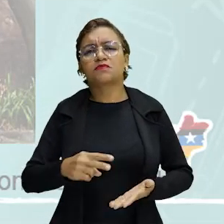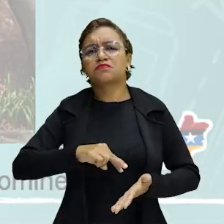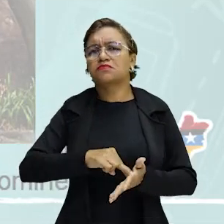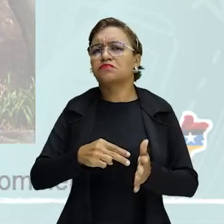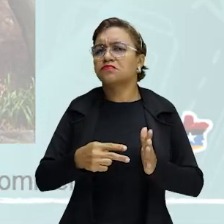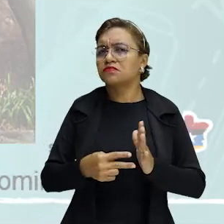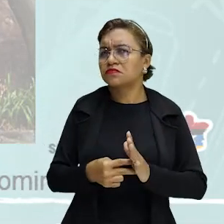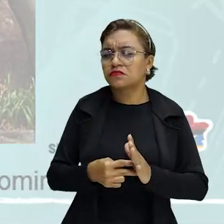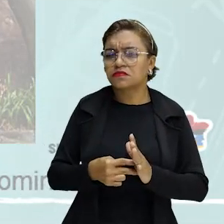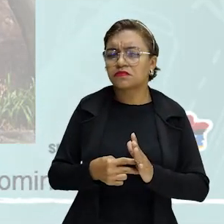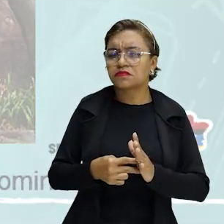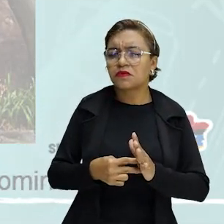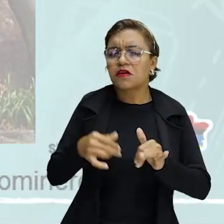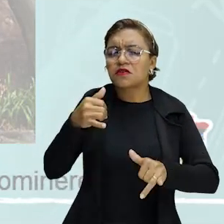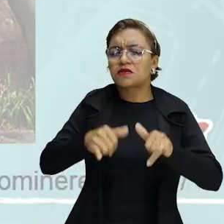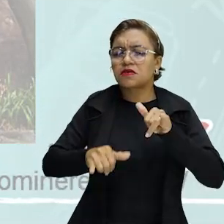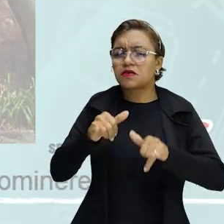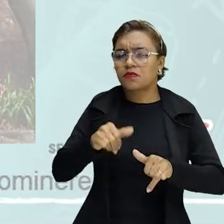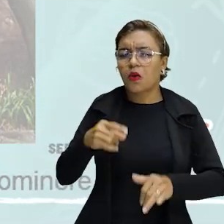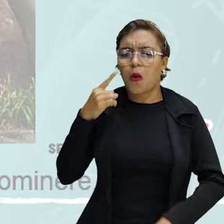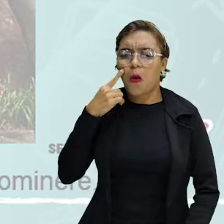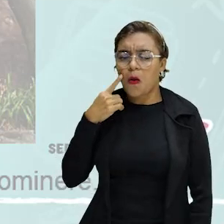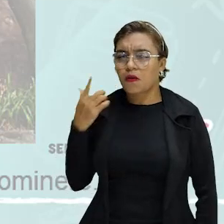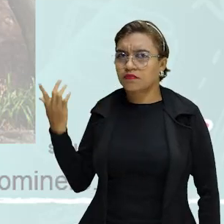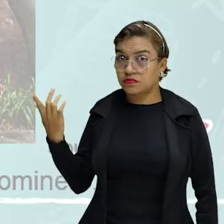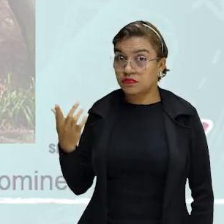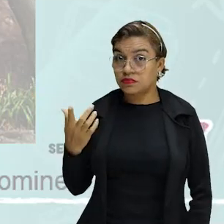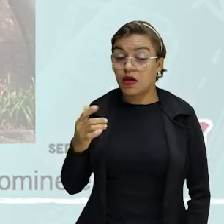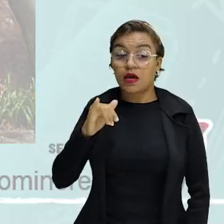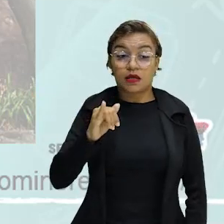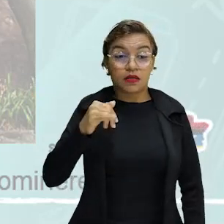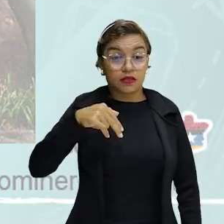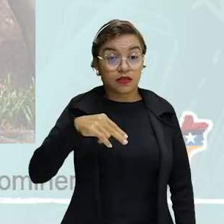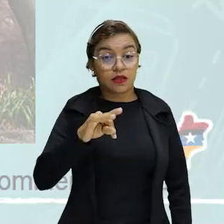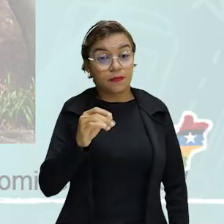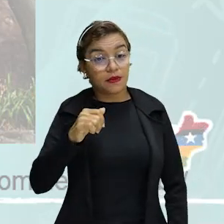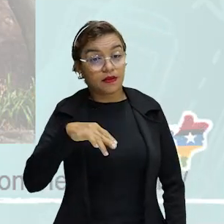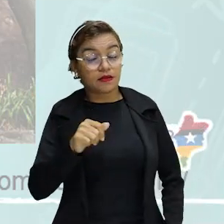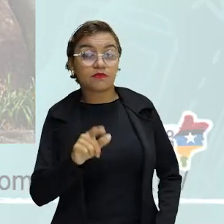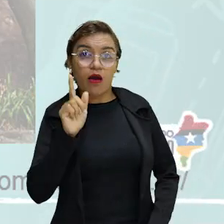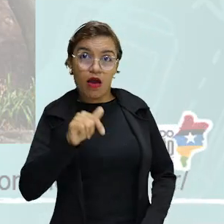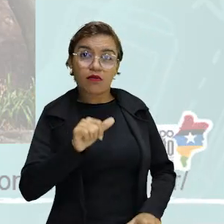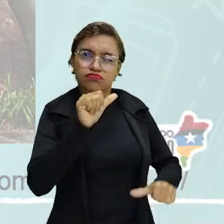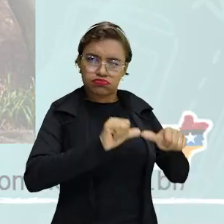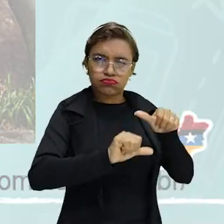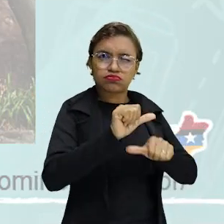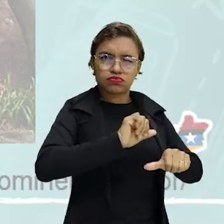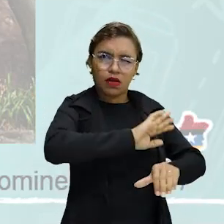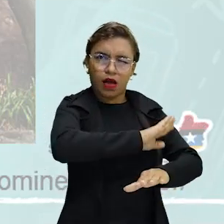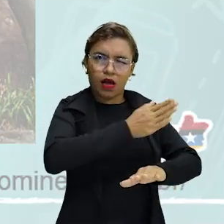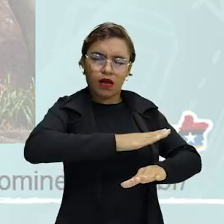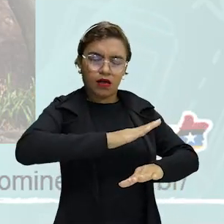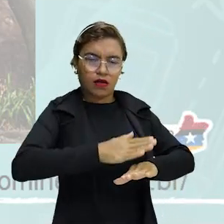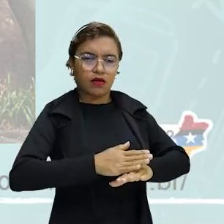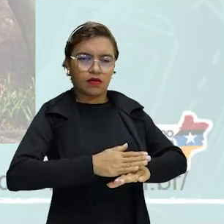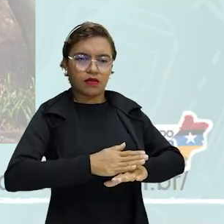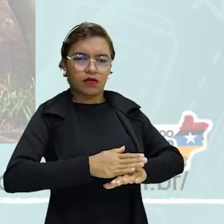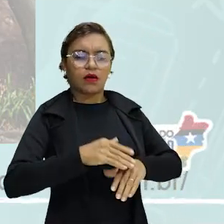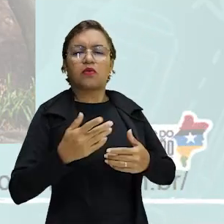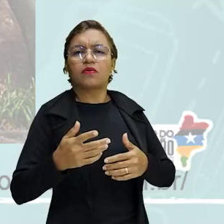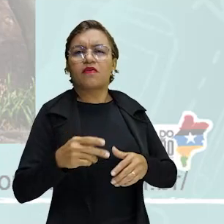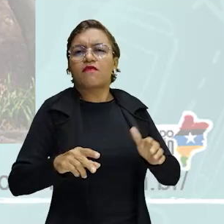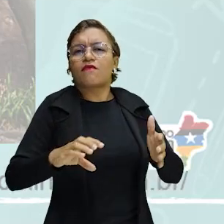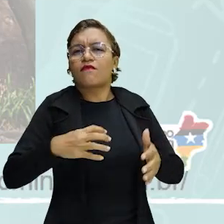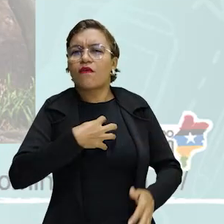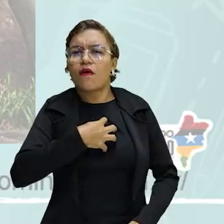químico? Eu já sei que o intemperismo é a modelação da superfície, a quebra das nossas rochas, né? E o que seria essa modelação de forma